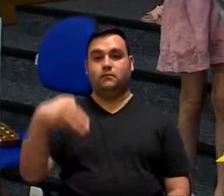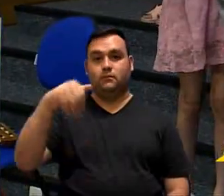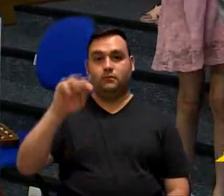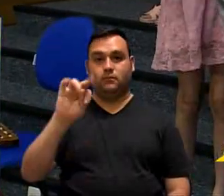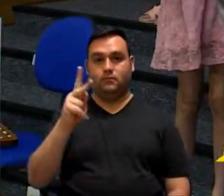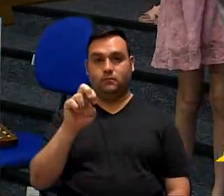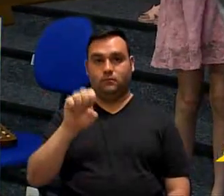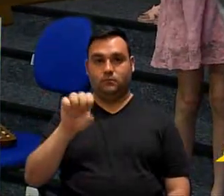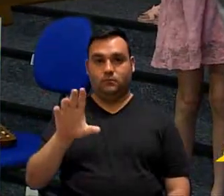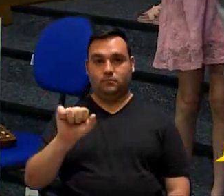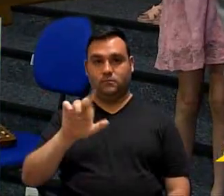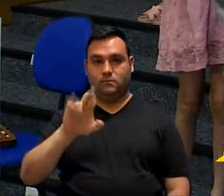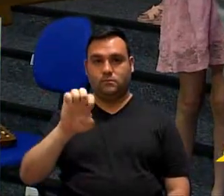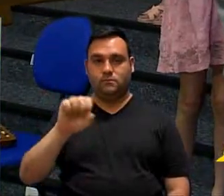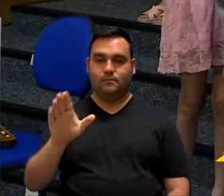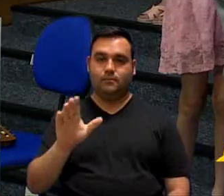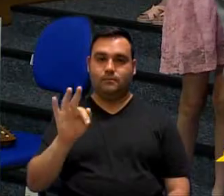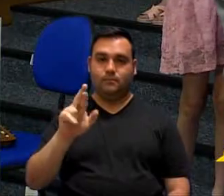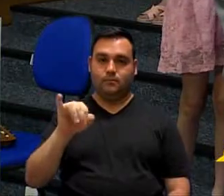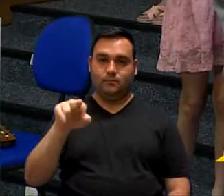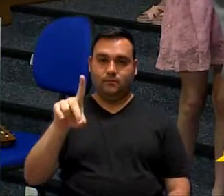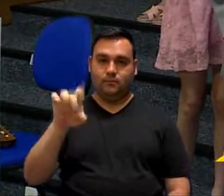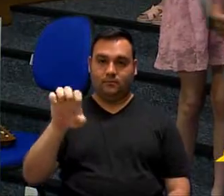Matheus Soares Fernandes.